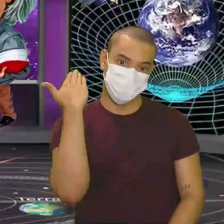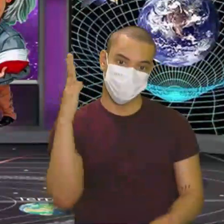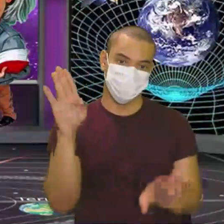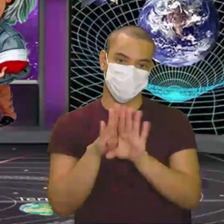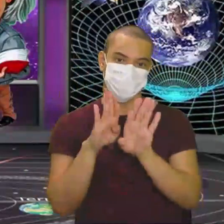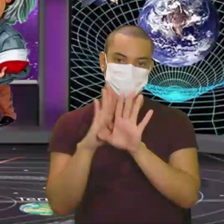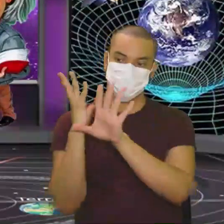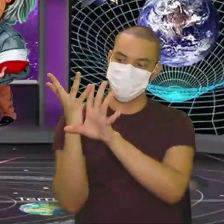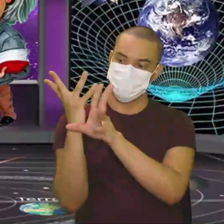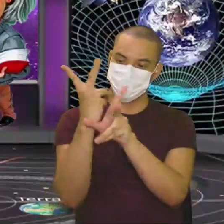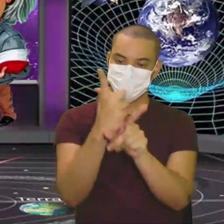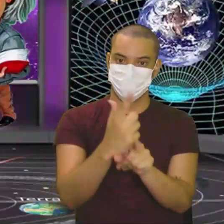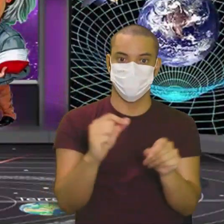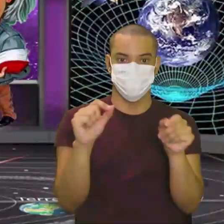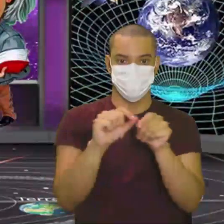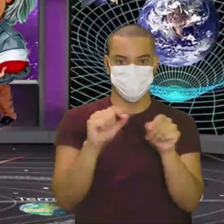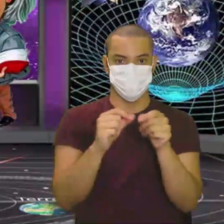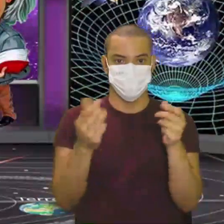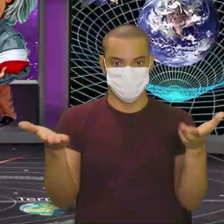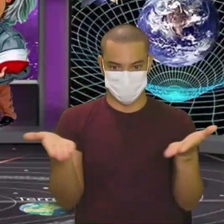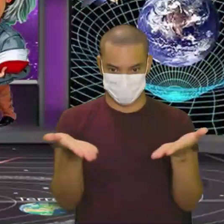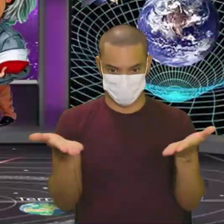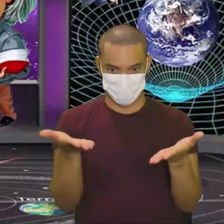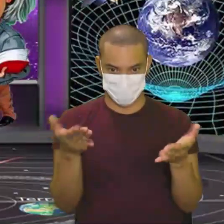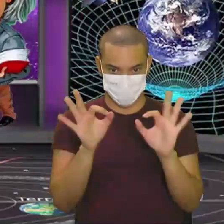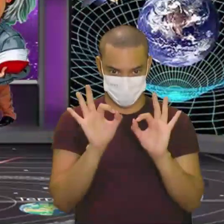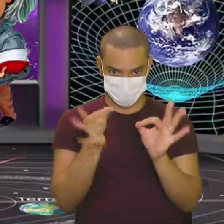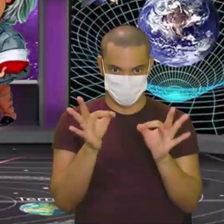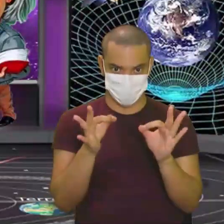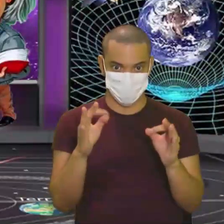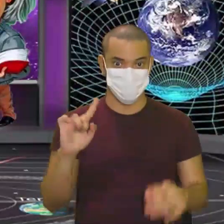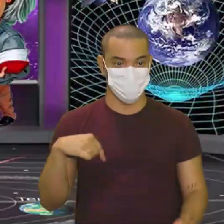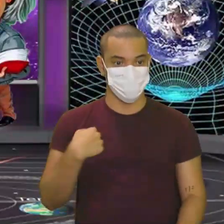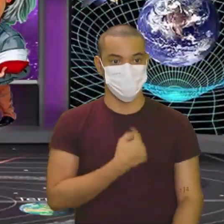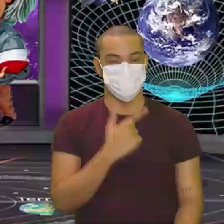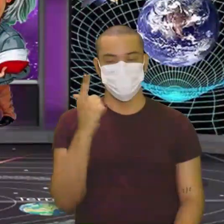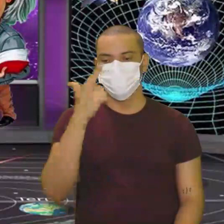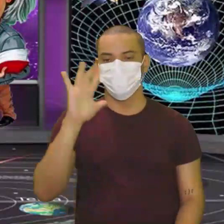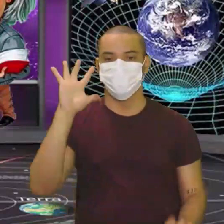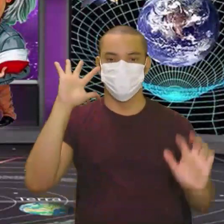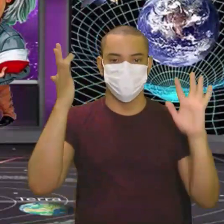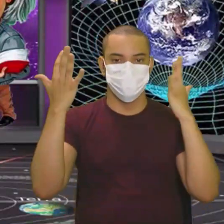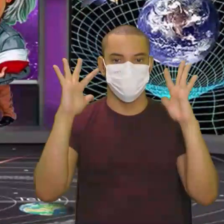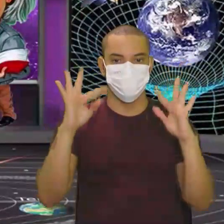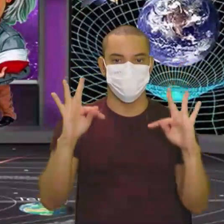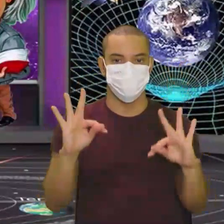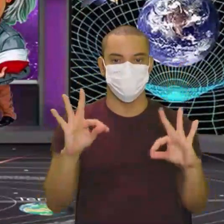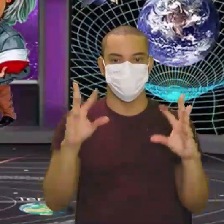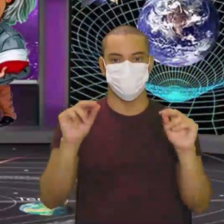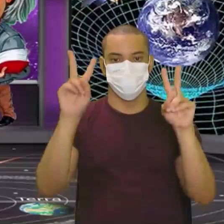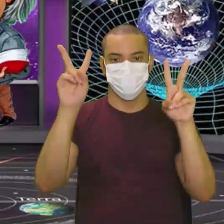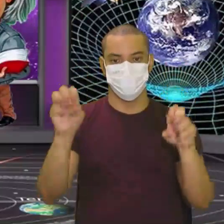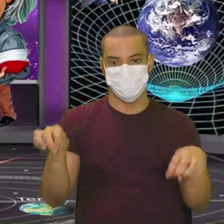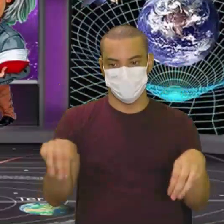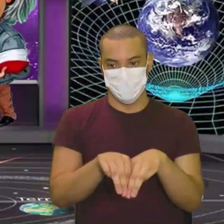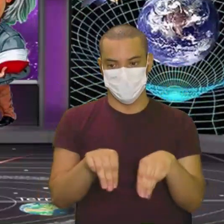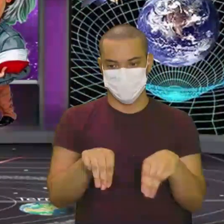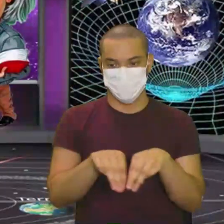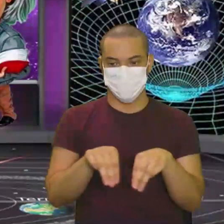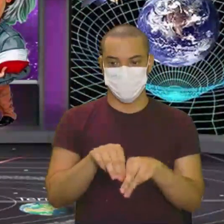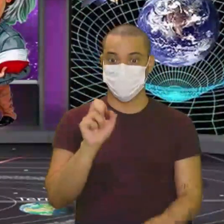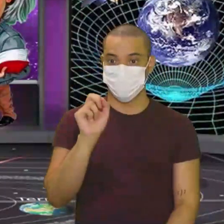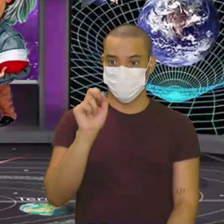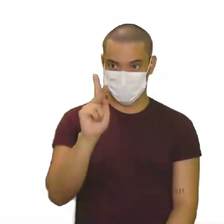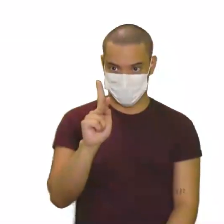revisão e vamos aqui aplicar nos nossos exercícios para sanar todas as nossas dúvidas a respeito do magnetismo Ok